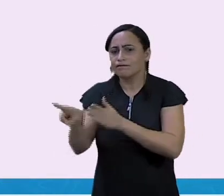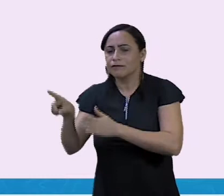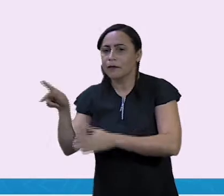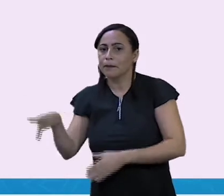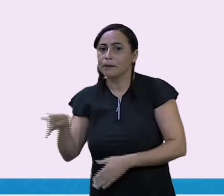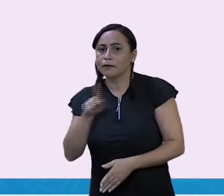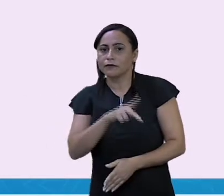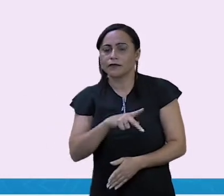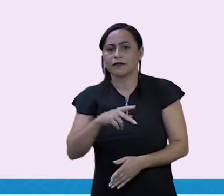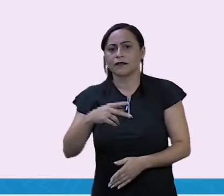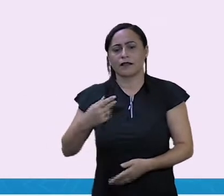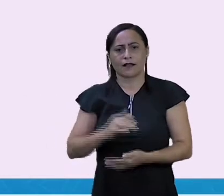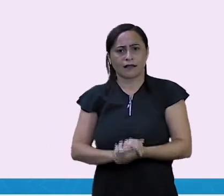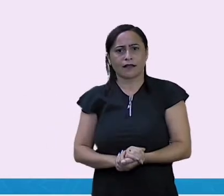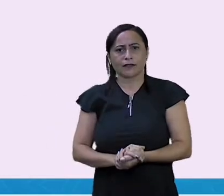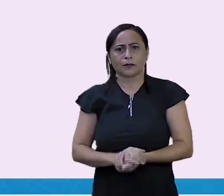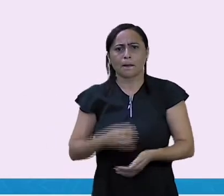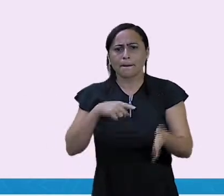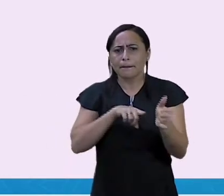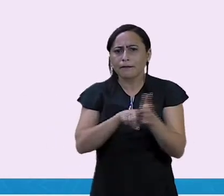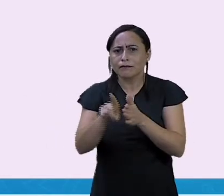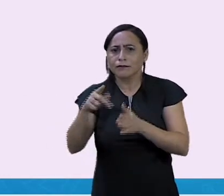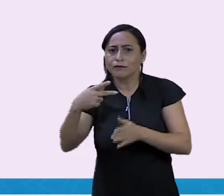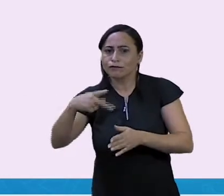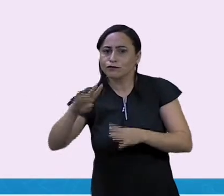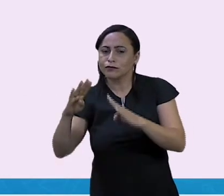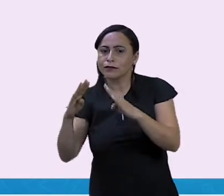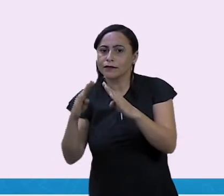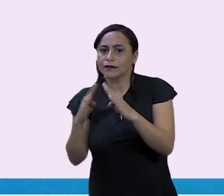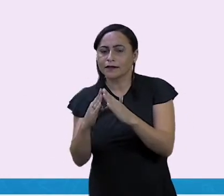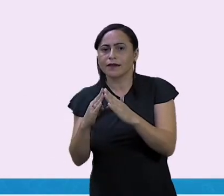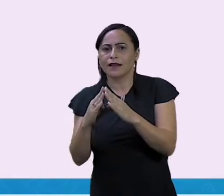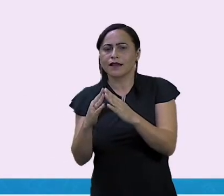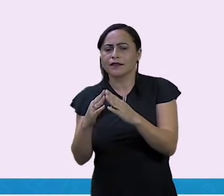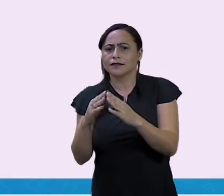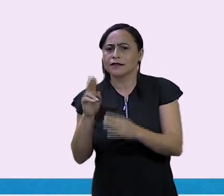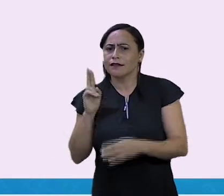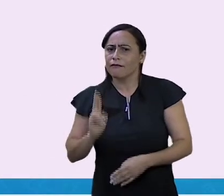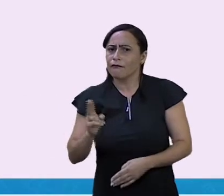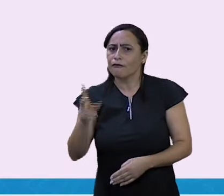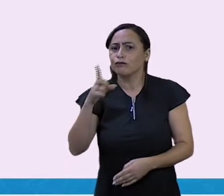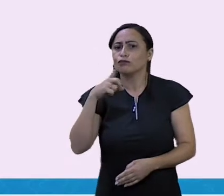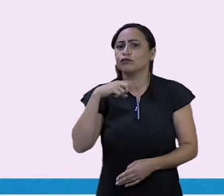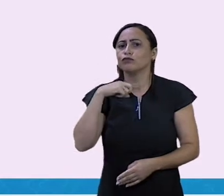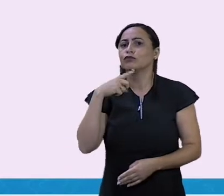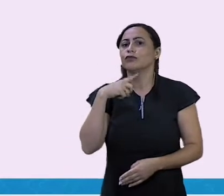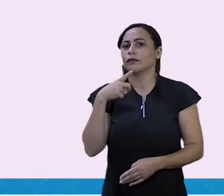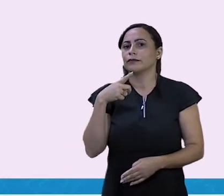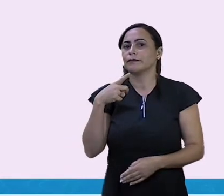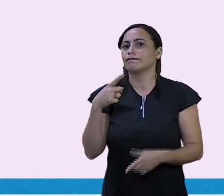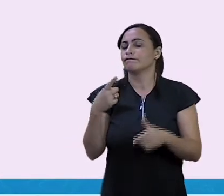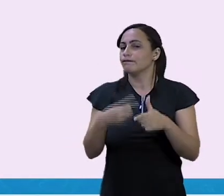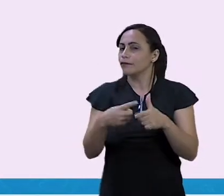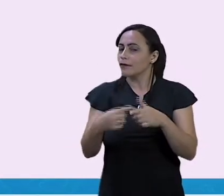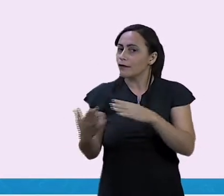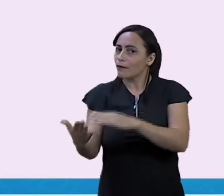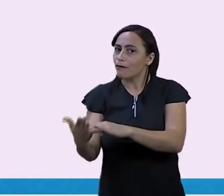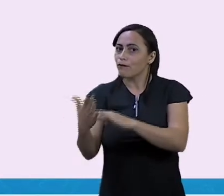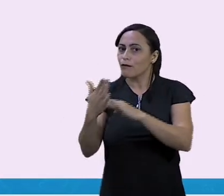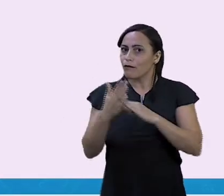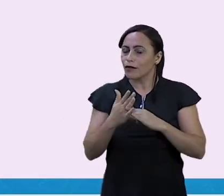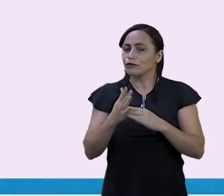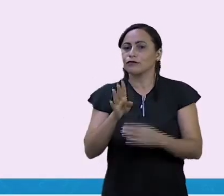perguntar em casa o significado quando nós temos dúvida. Tudo isso nos auxilia a